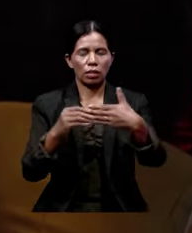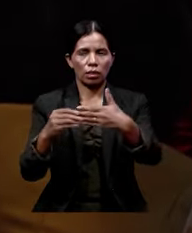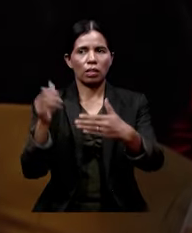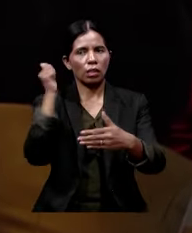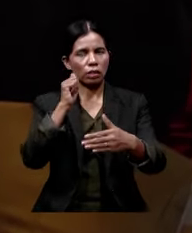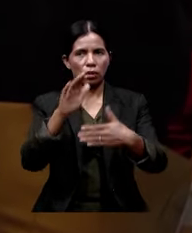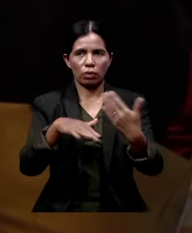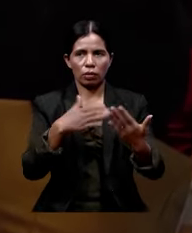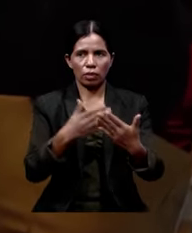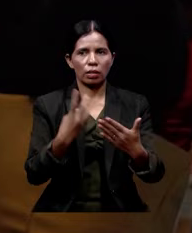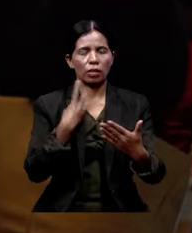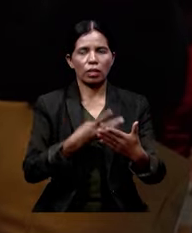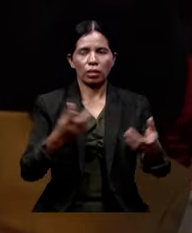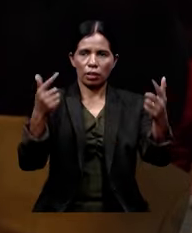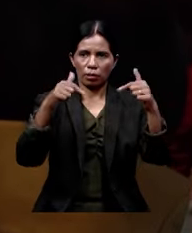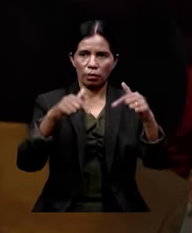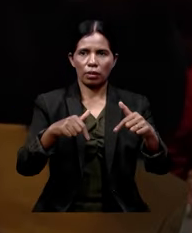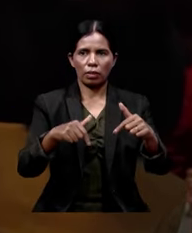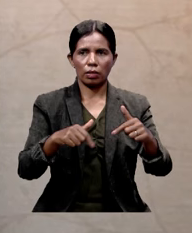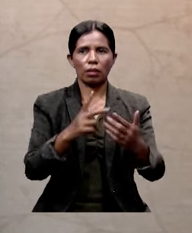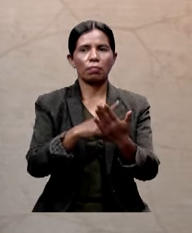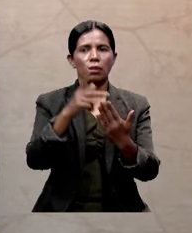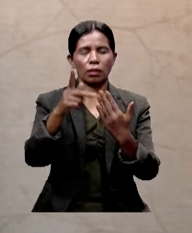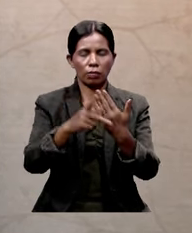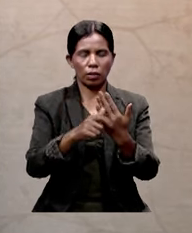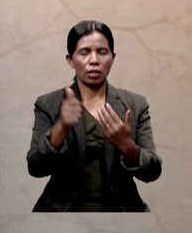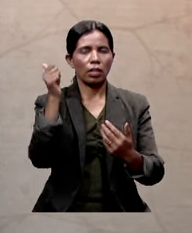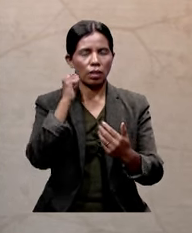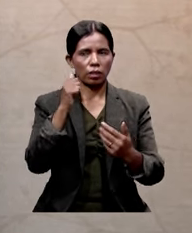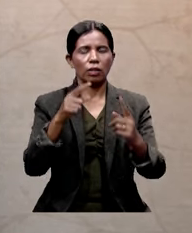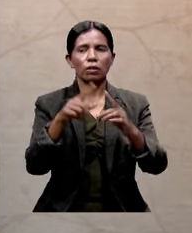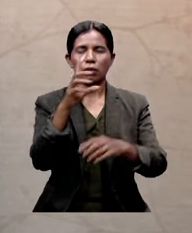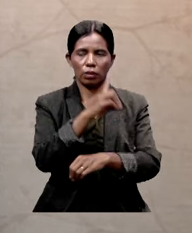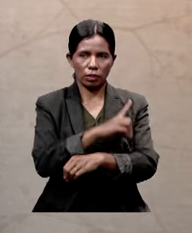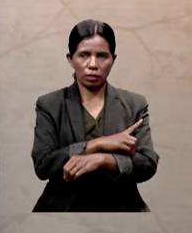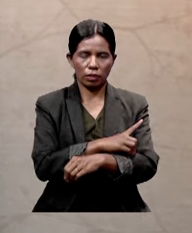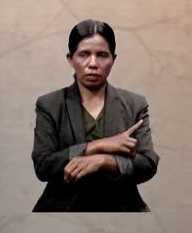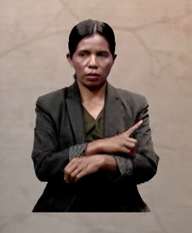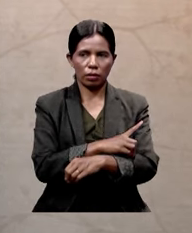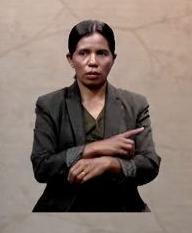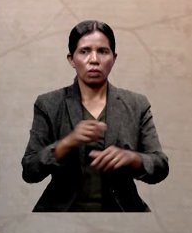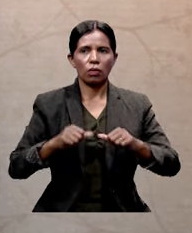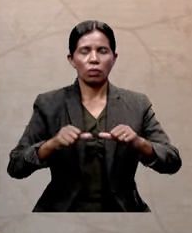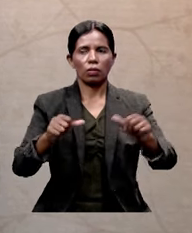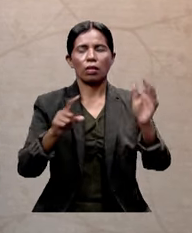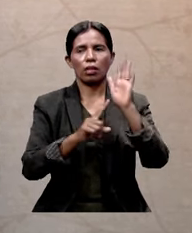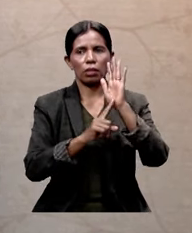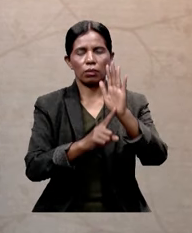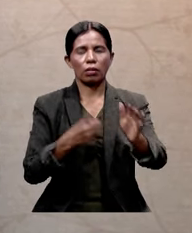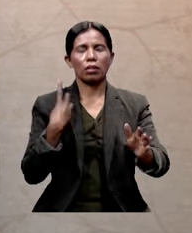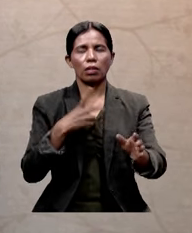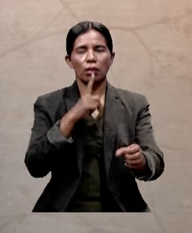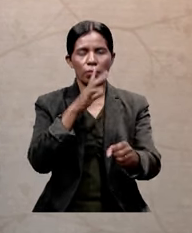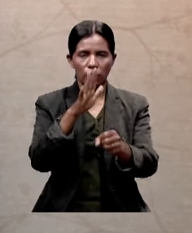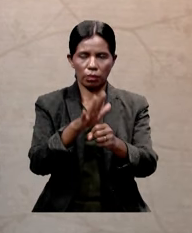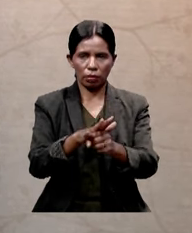Serrototo. Então, também programas ASEAN Ninian, e nós continuamos a tudo e tinha compromisso,